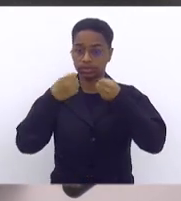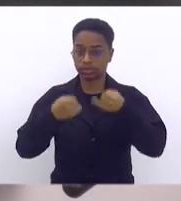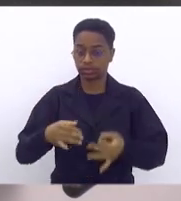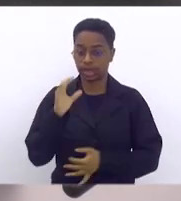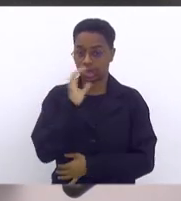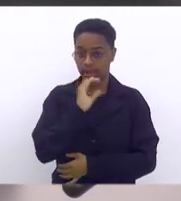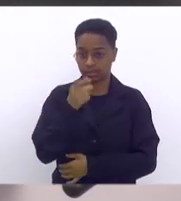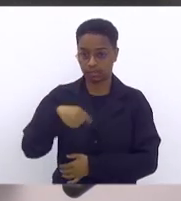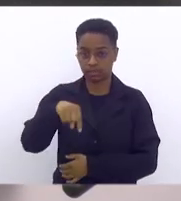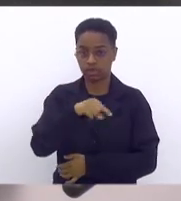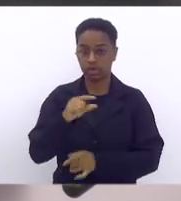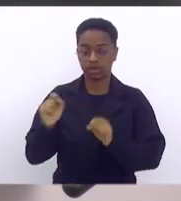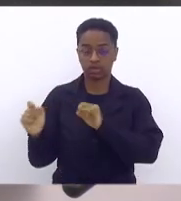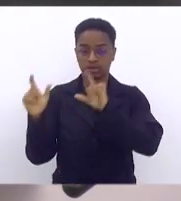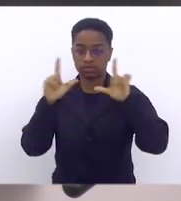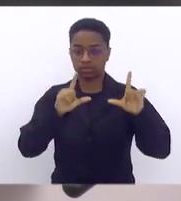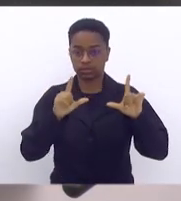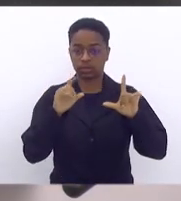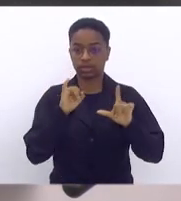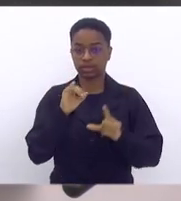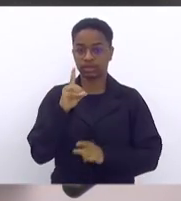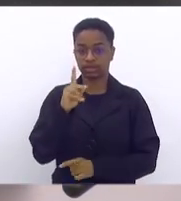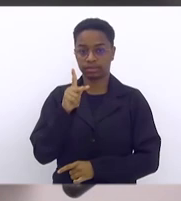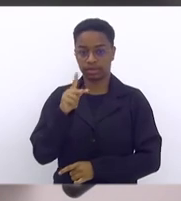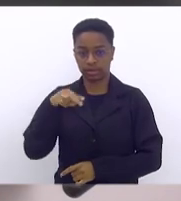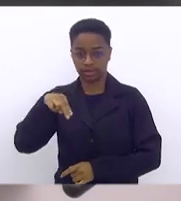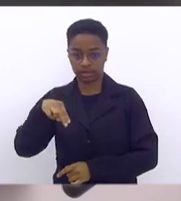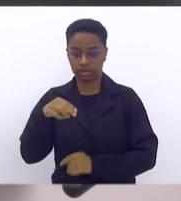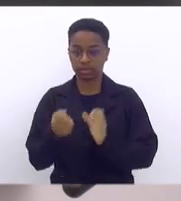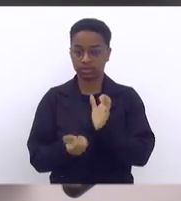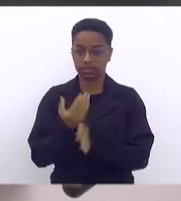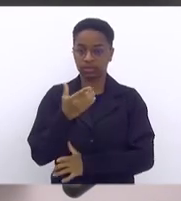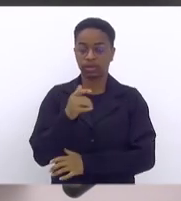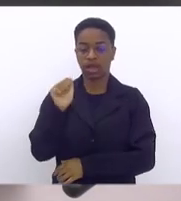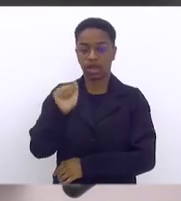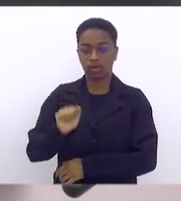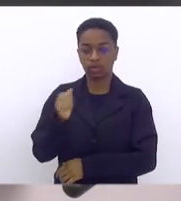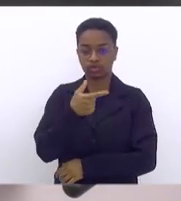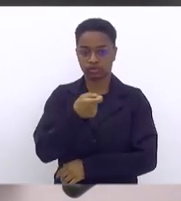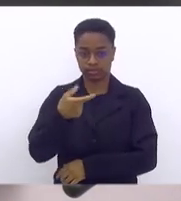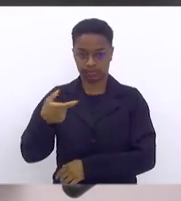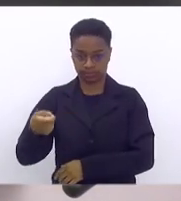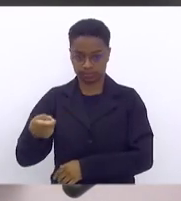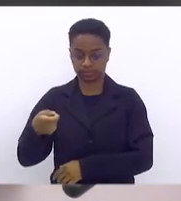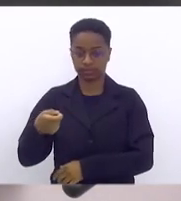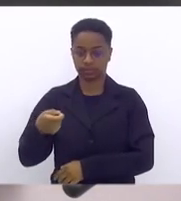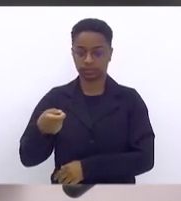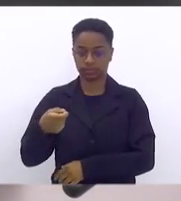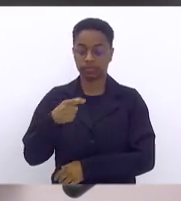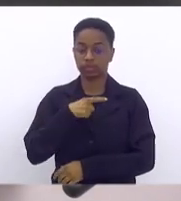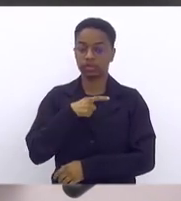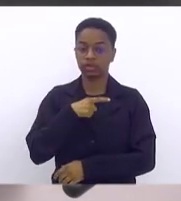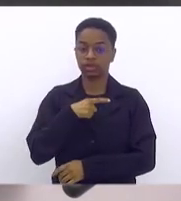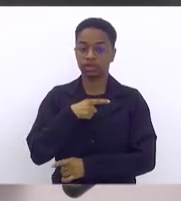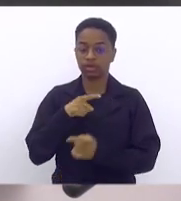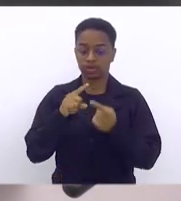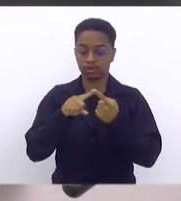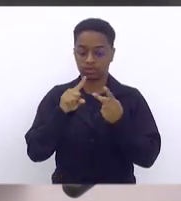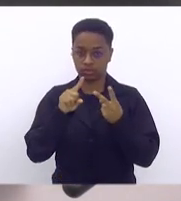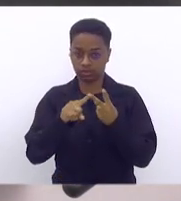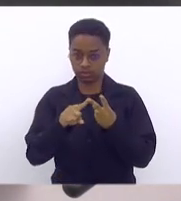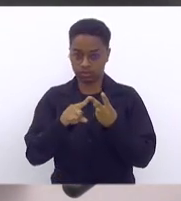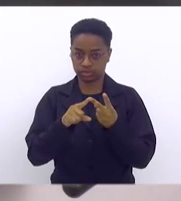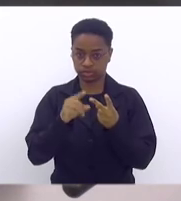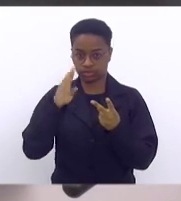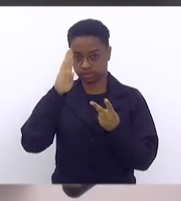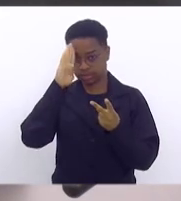brevemente o que está aqui no primeiro slide, o IDPN ele foi fundado em agosto de 2020, com duas principais frentes de